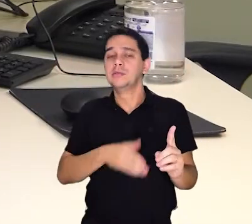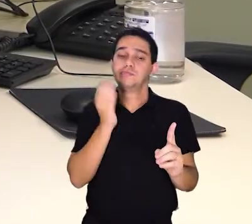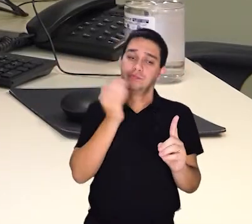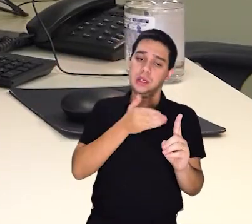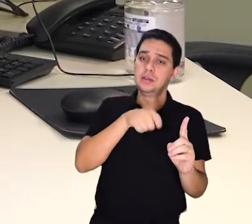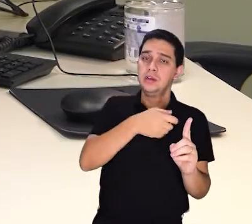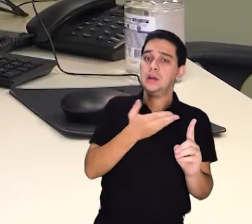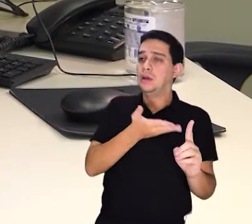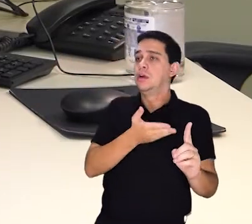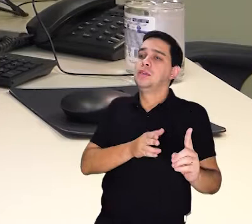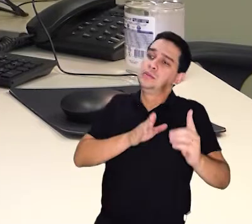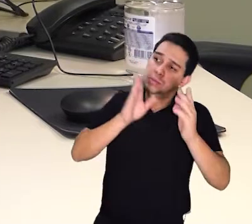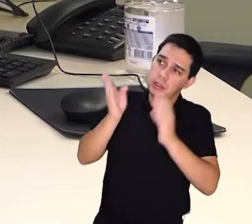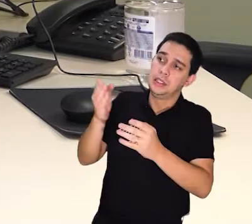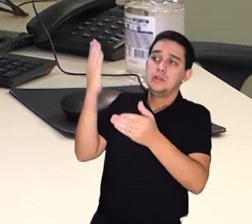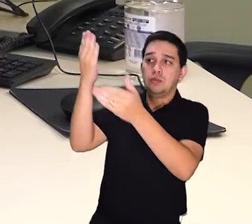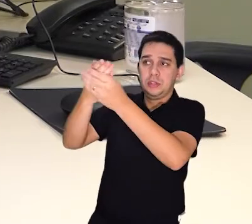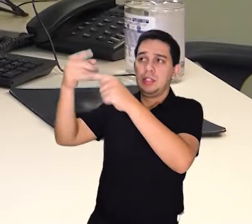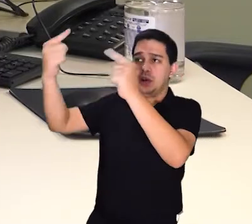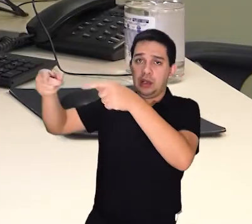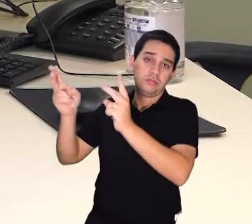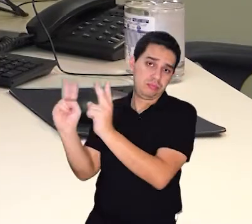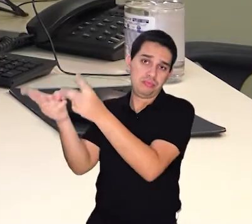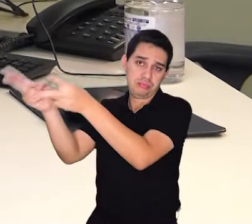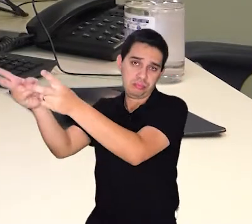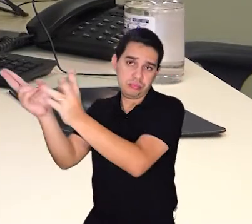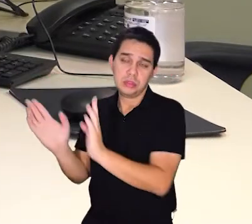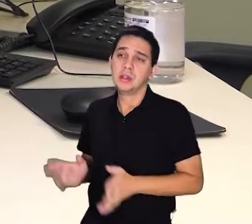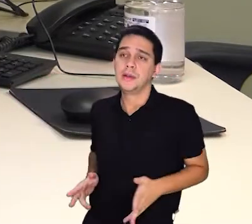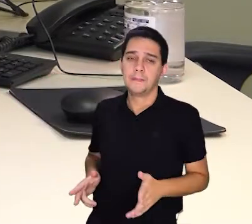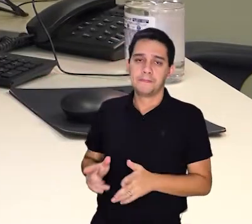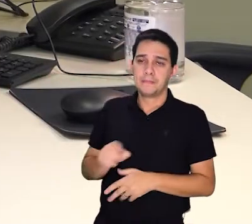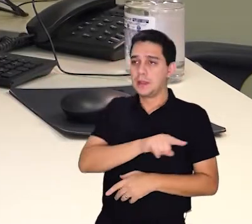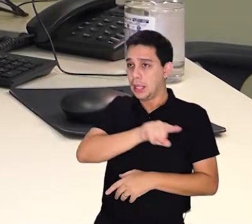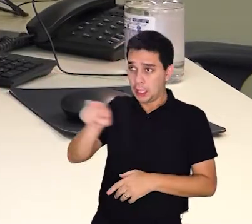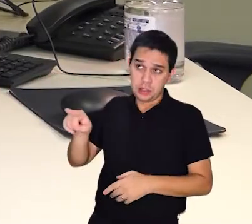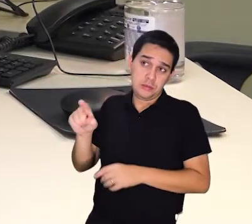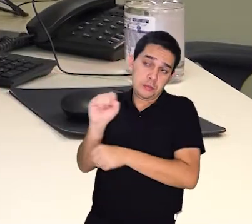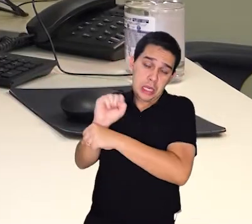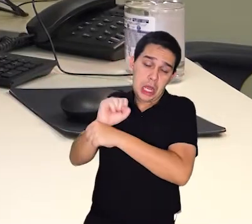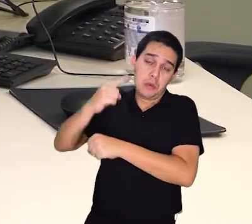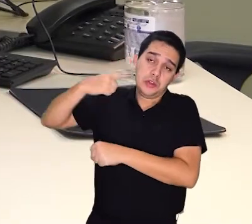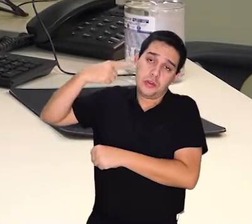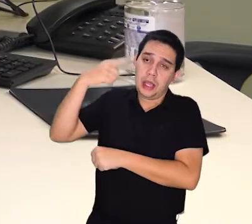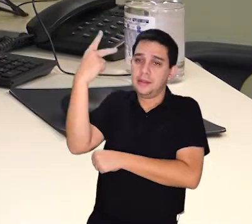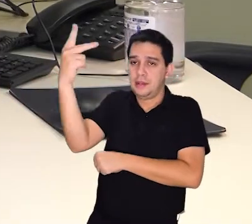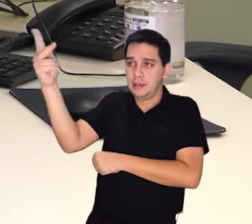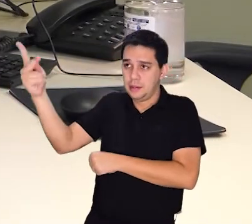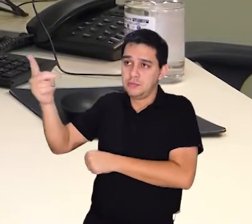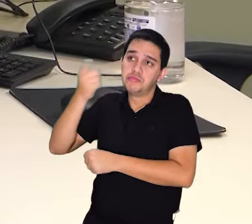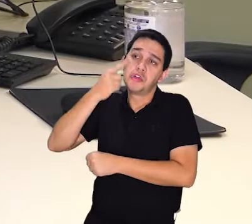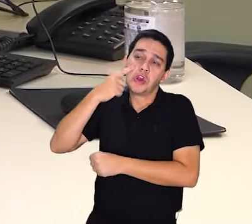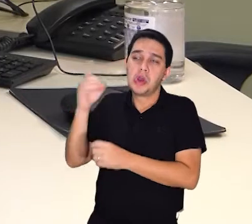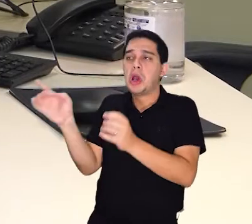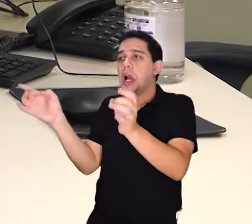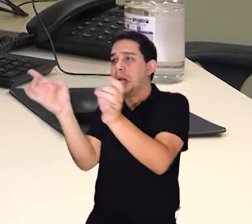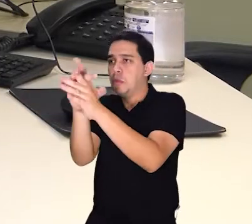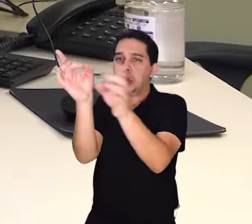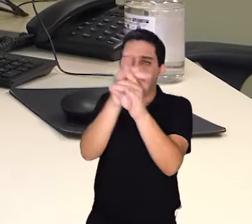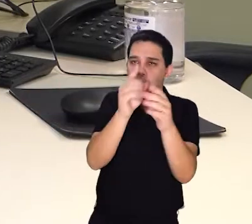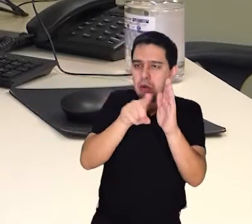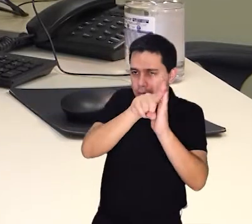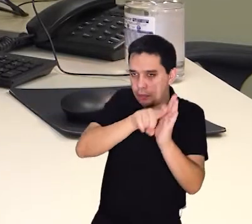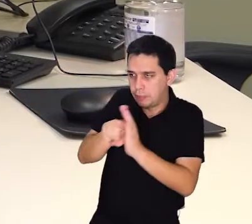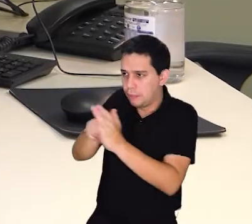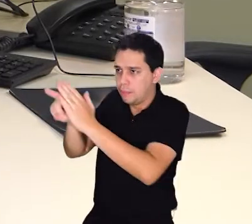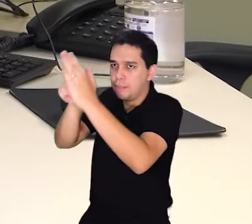Público e, posteriormente, vão ser oferecidas suas defesas e, ao final da instrução, serão